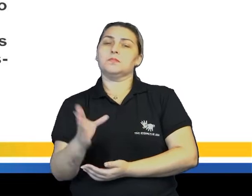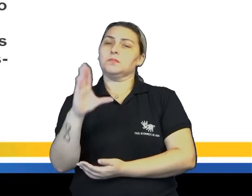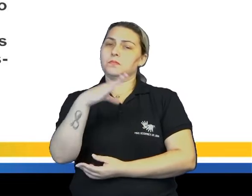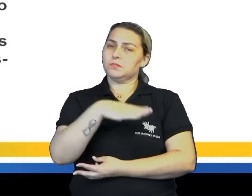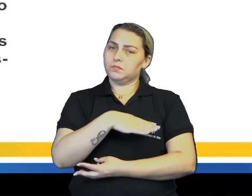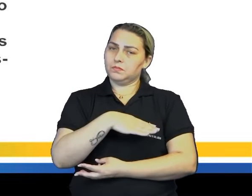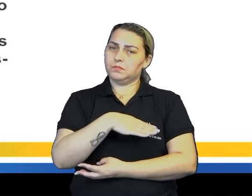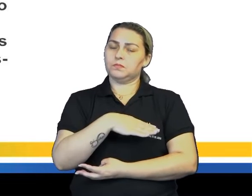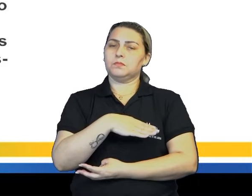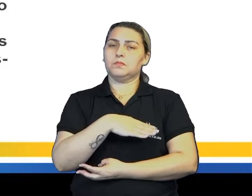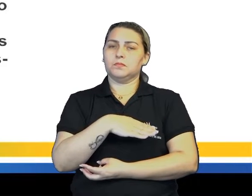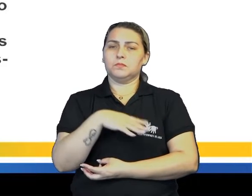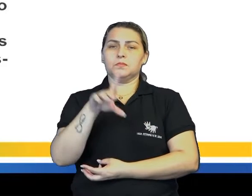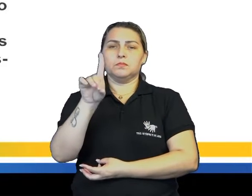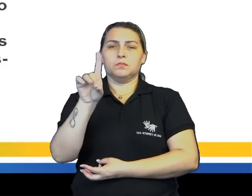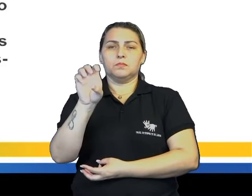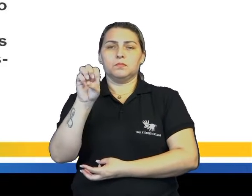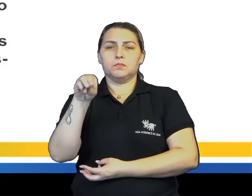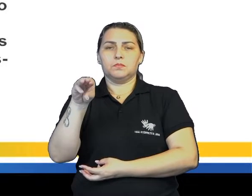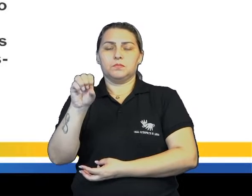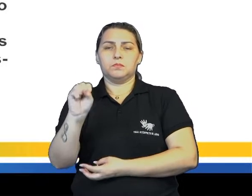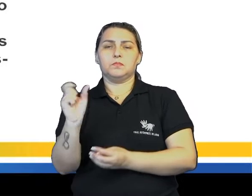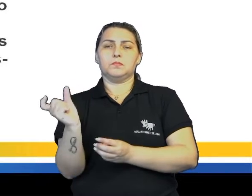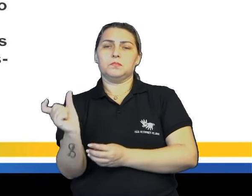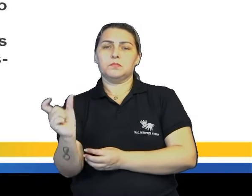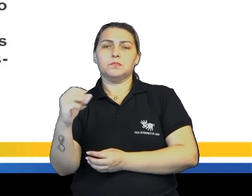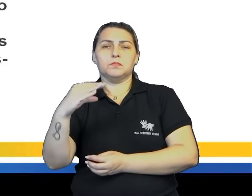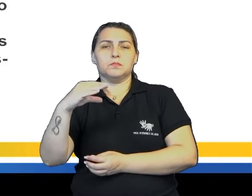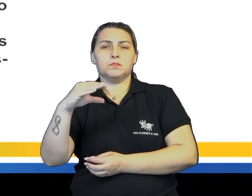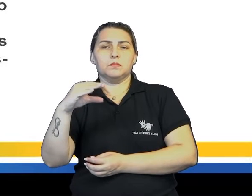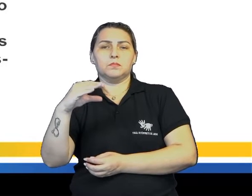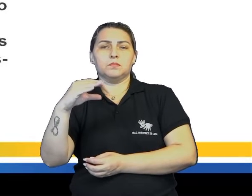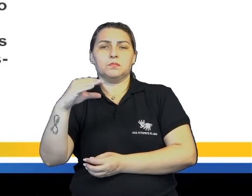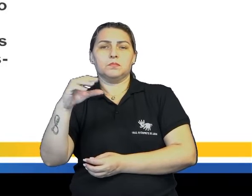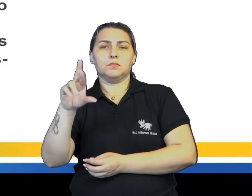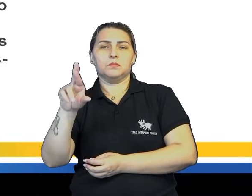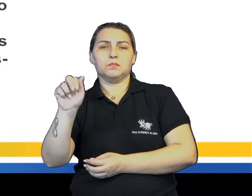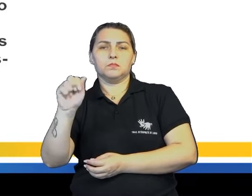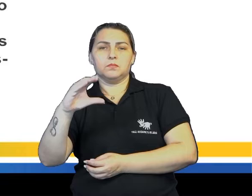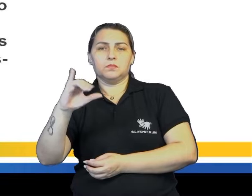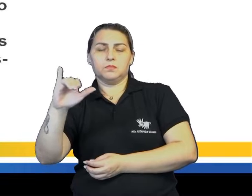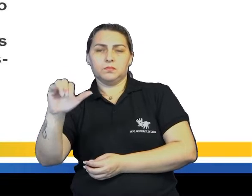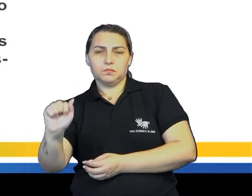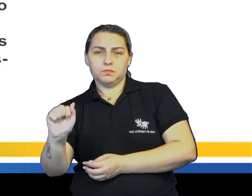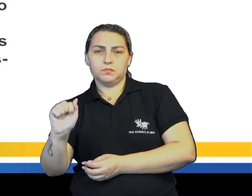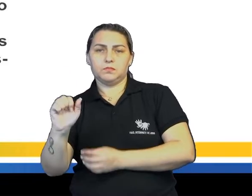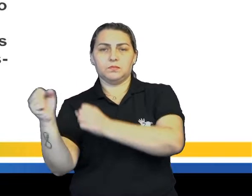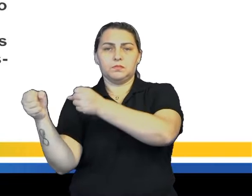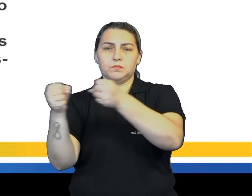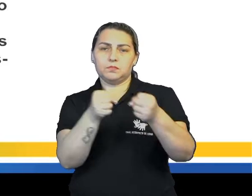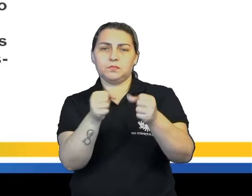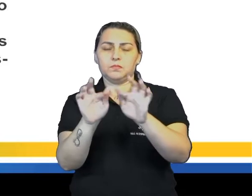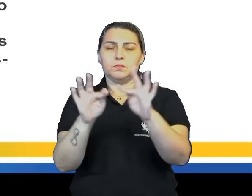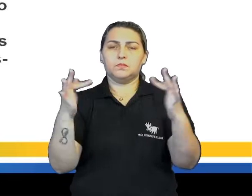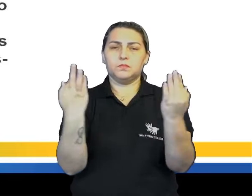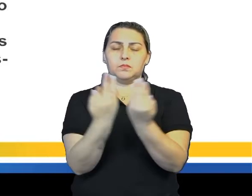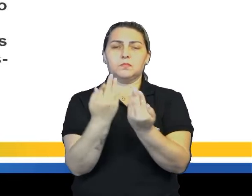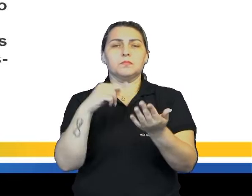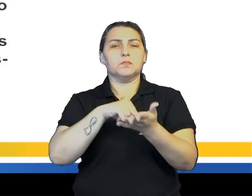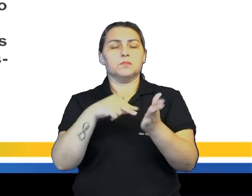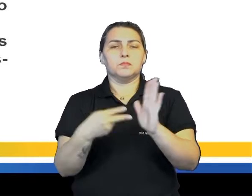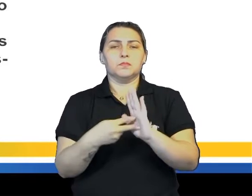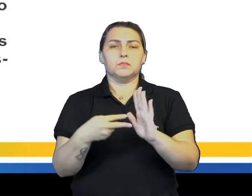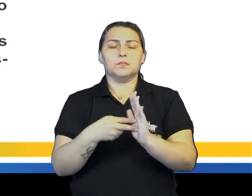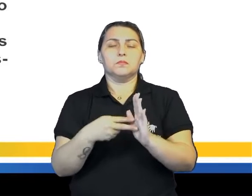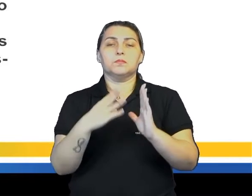polis. Esse demos, junto com a palavra cracia, né, que é poder das famílias, quer dizer que,